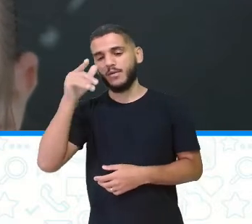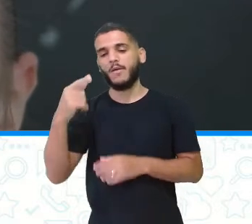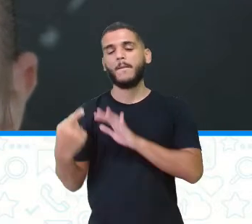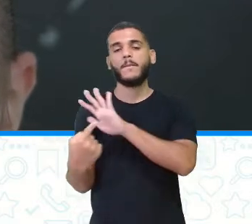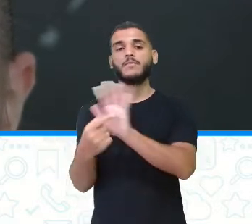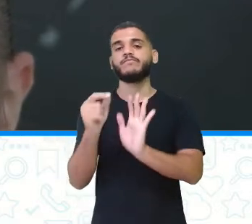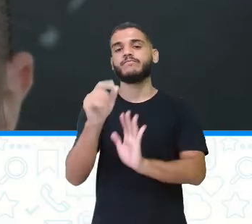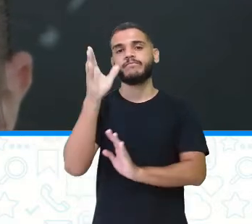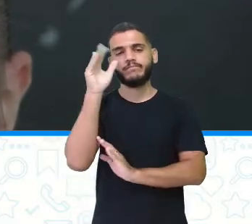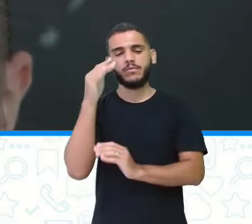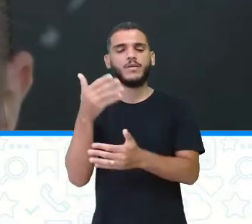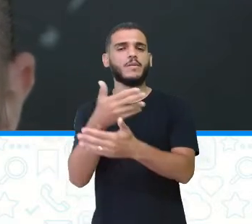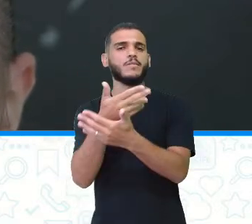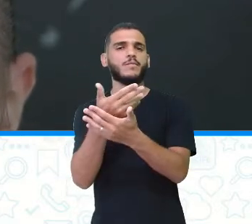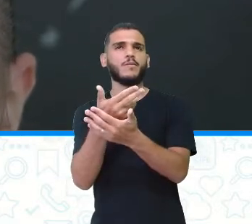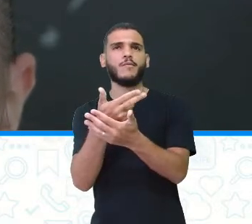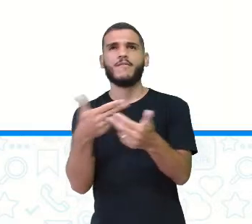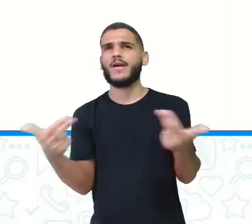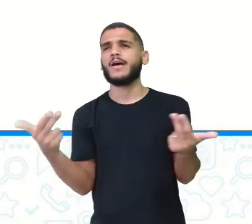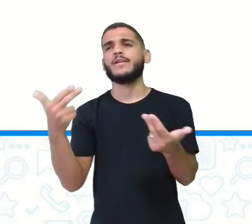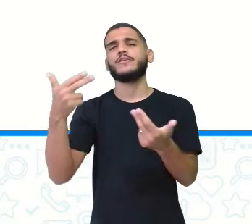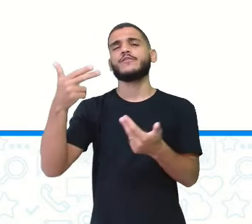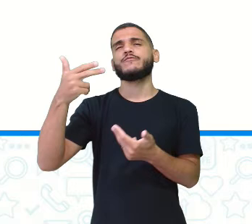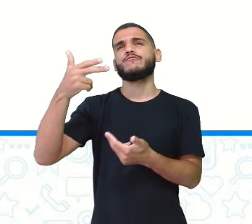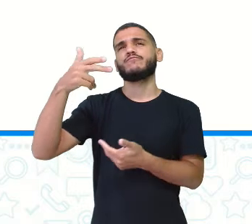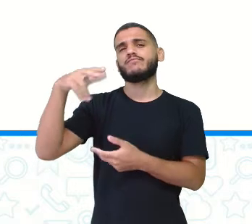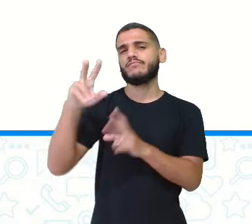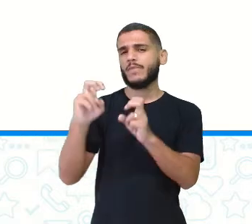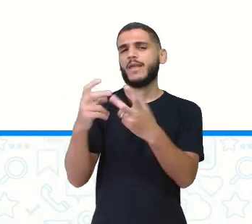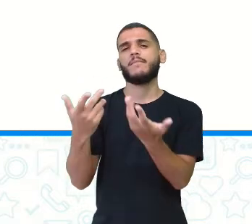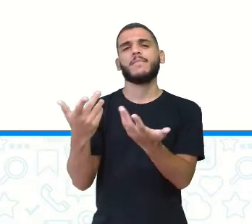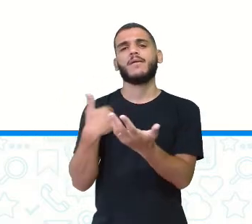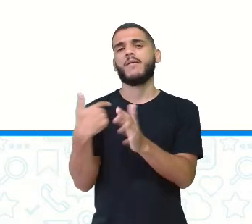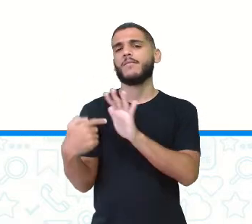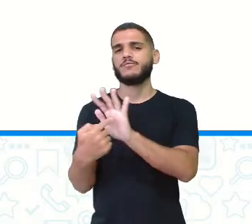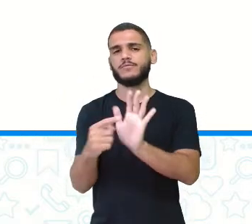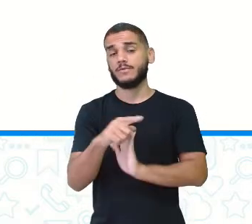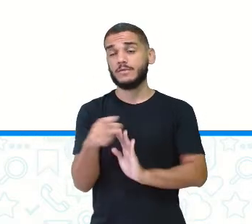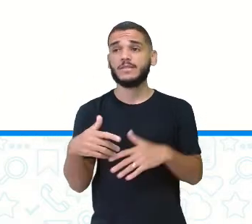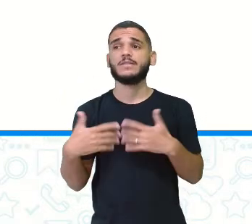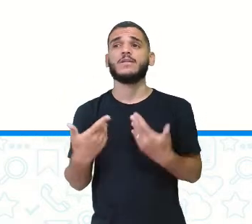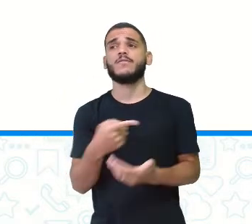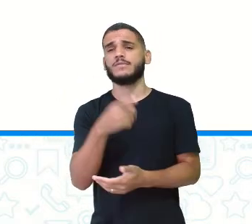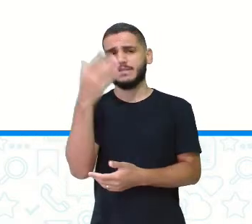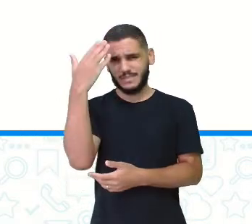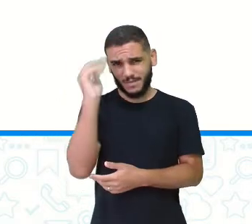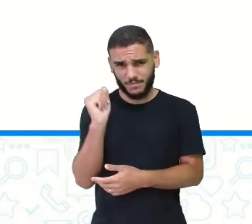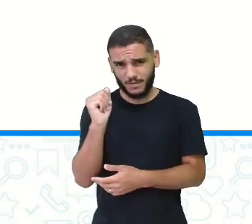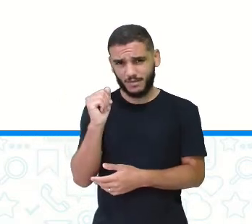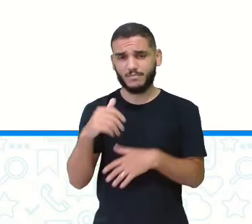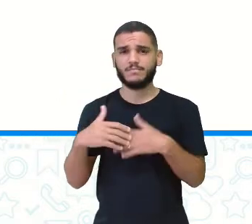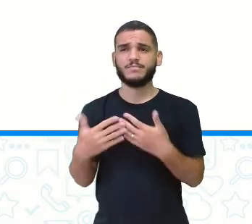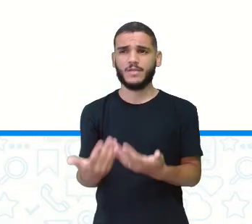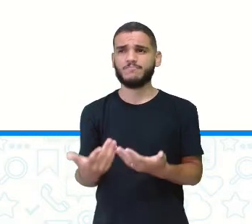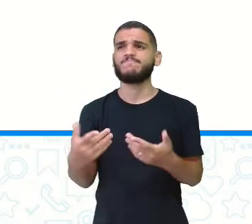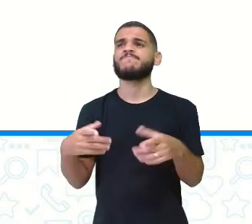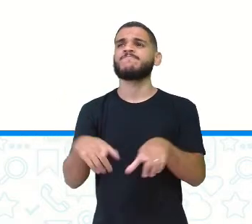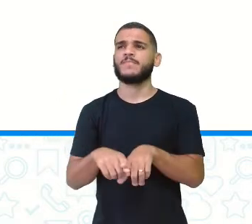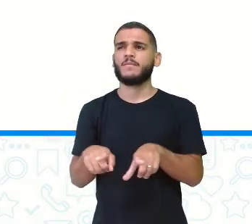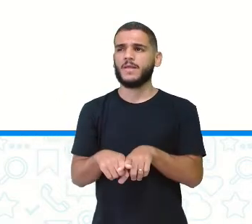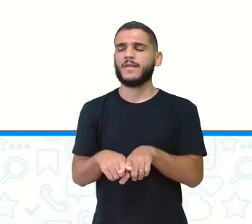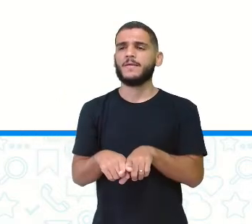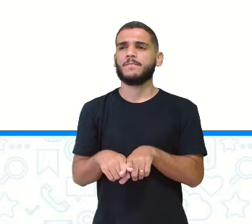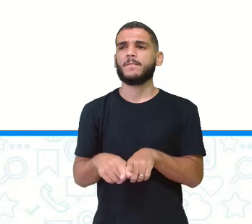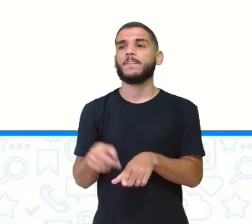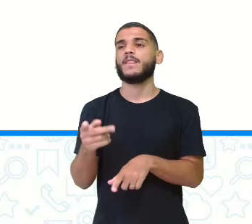curiosidades sobre algum assunto, como esses que eu trouxe aqui para vocês. Vocês sabiam disso? Ah, e olha só,